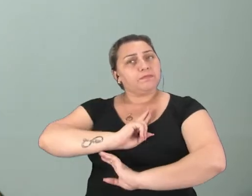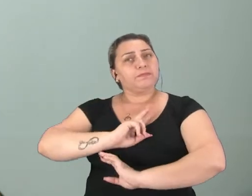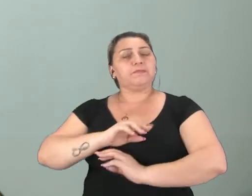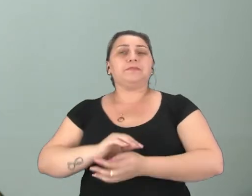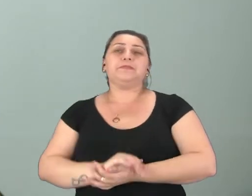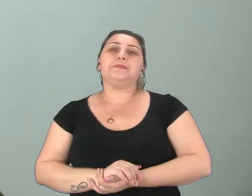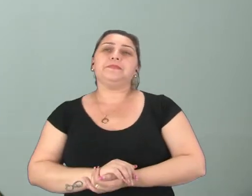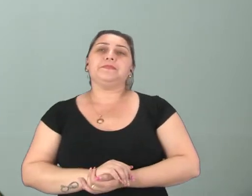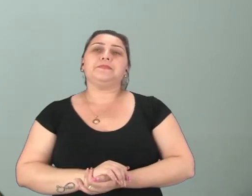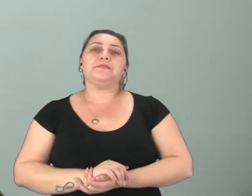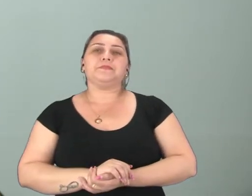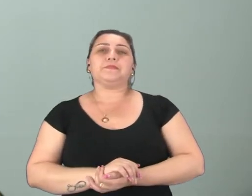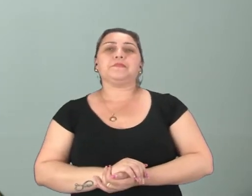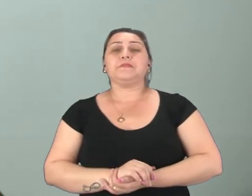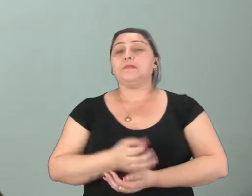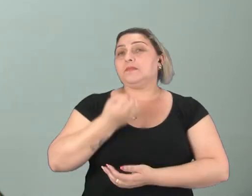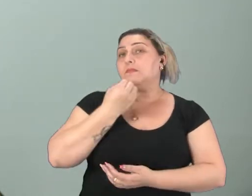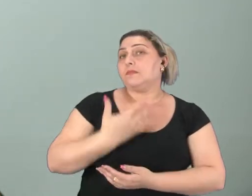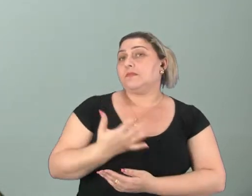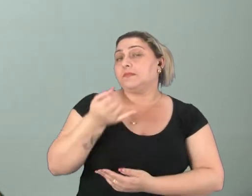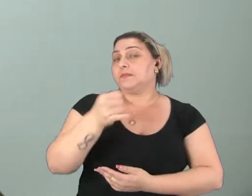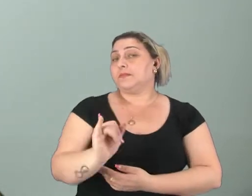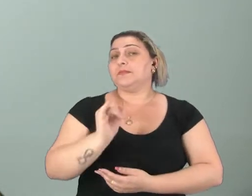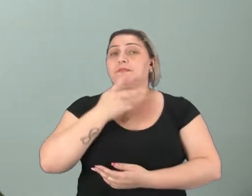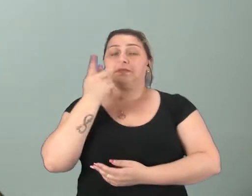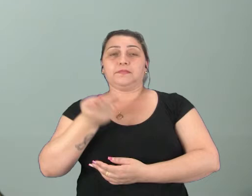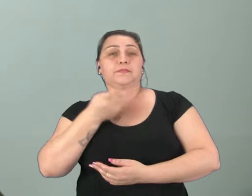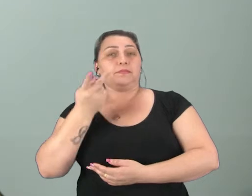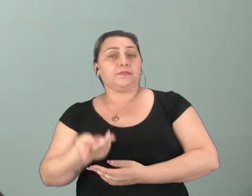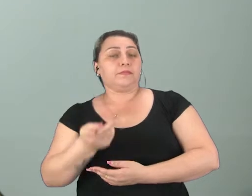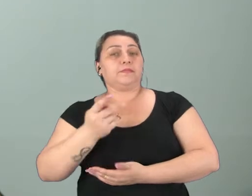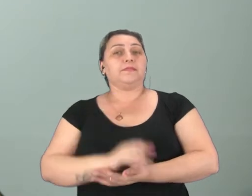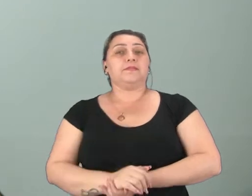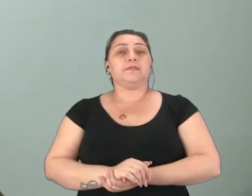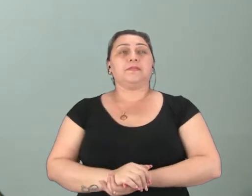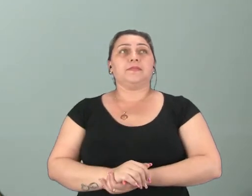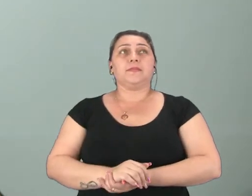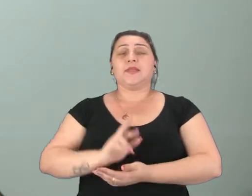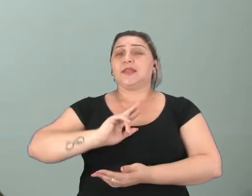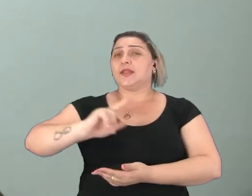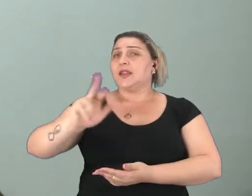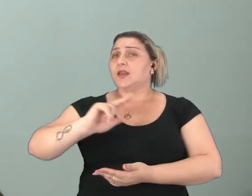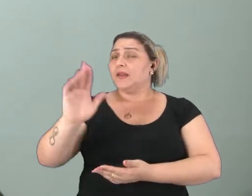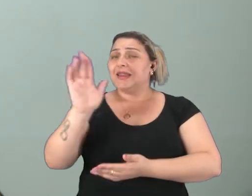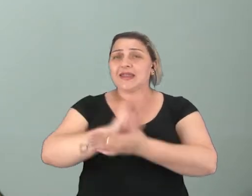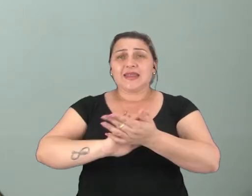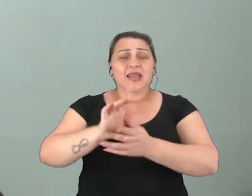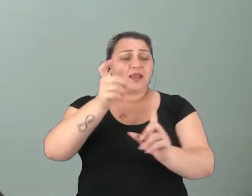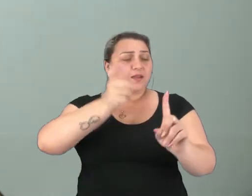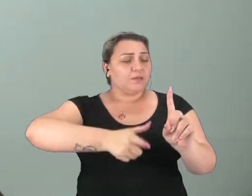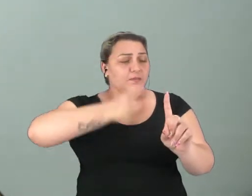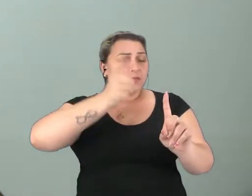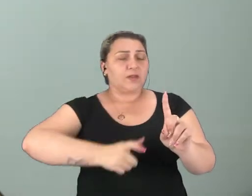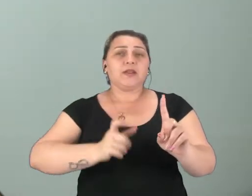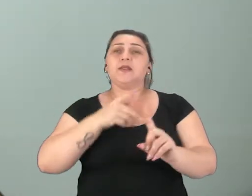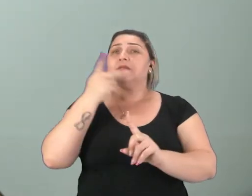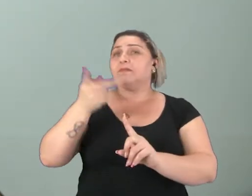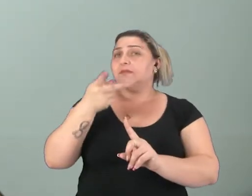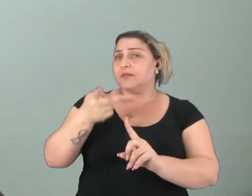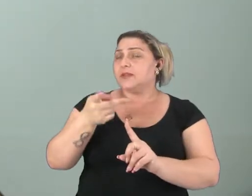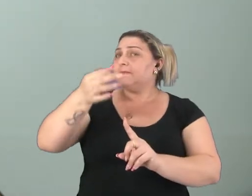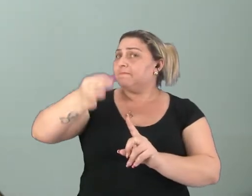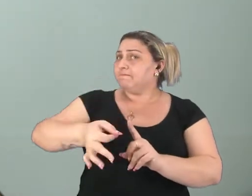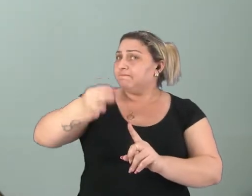responde. Bom, se alguém disse que não era nenhum desses personagens que estava